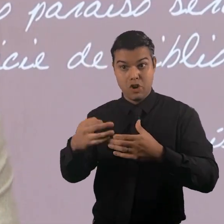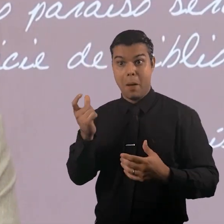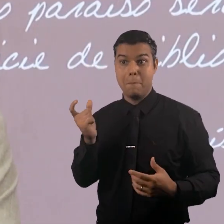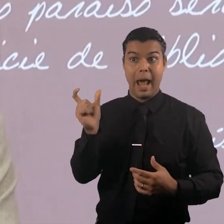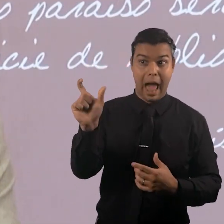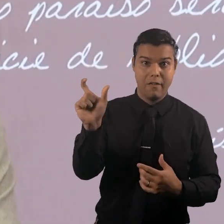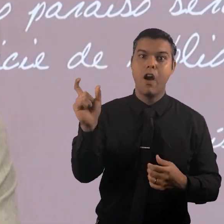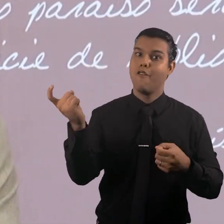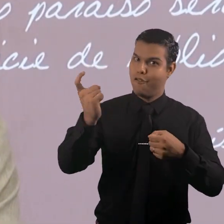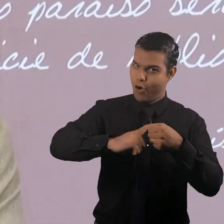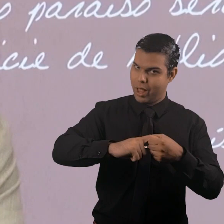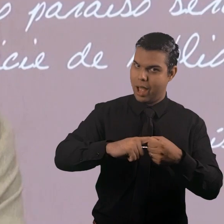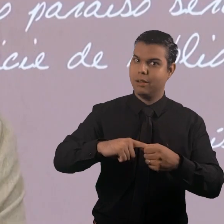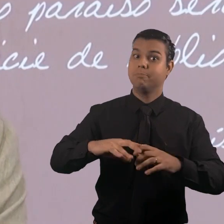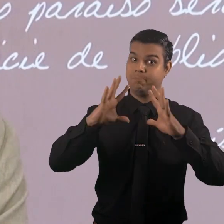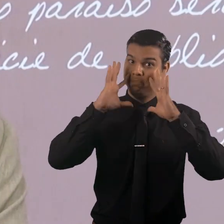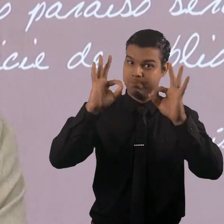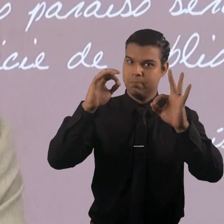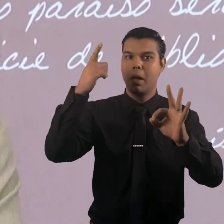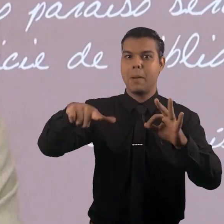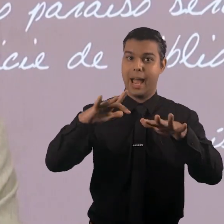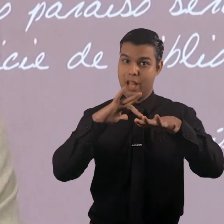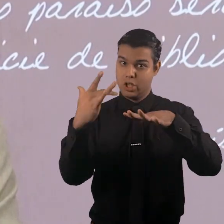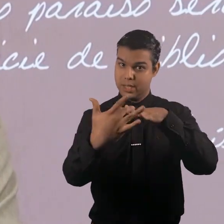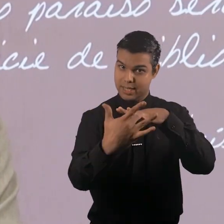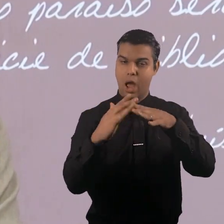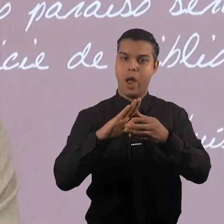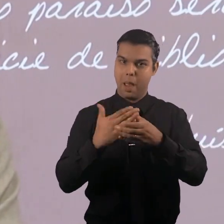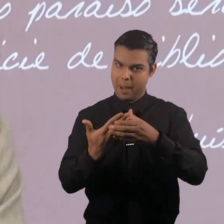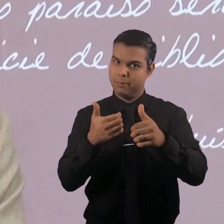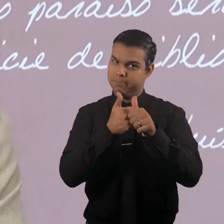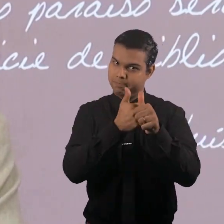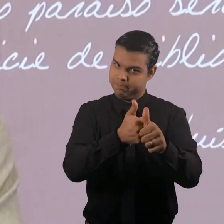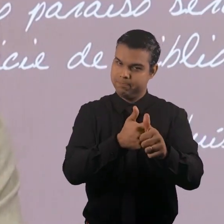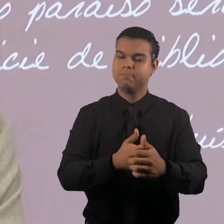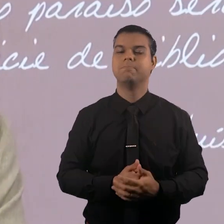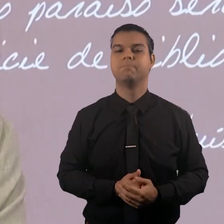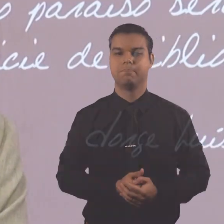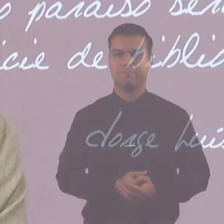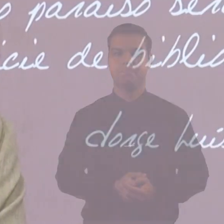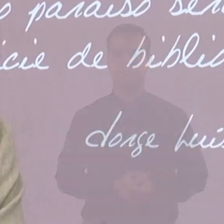palavra é, vai voltar. Vocês fiquem de olho. E sigam a Emerge nas nossas redes sociais.